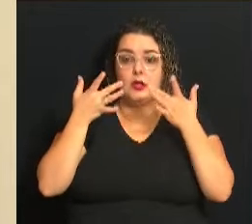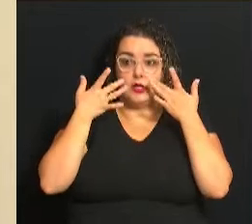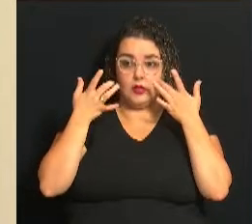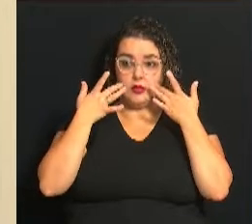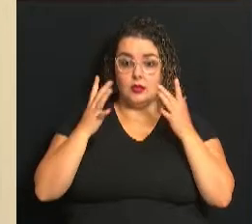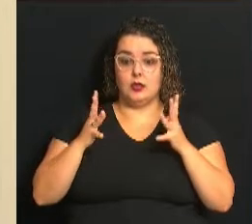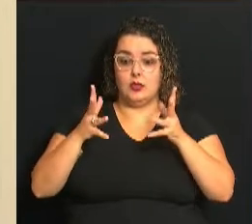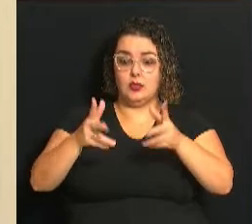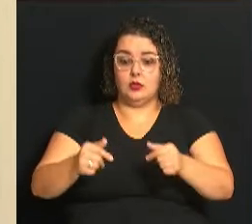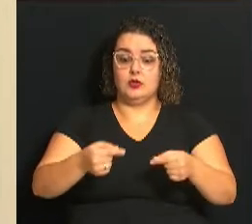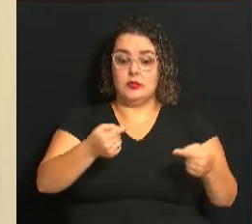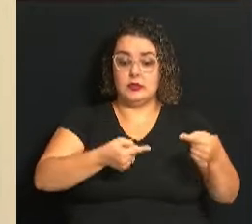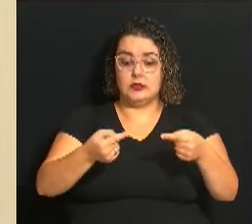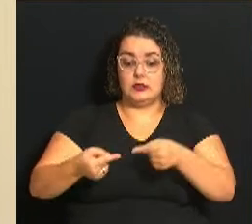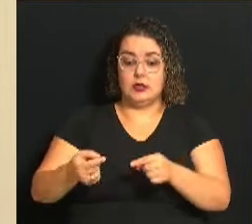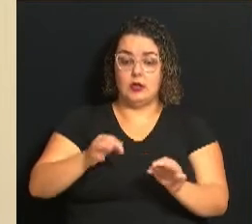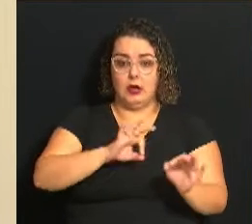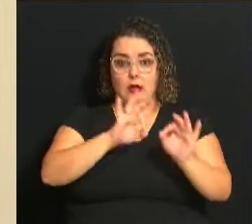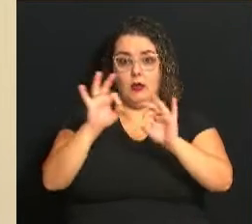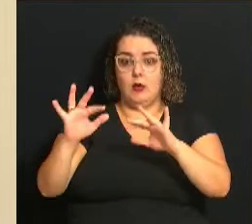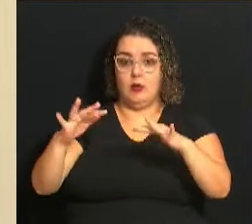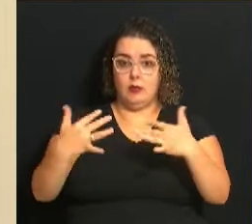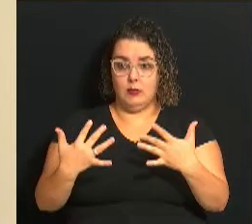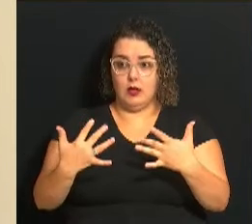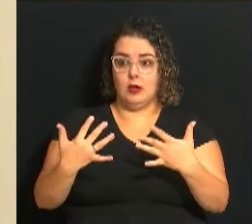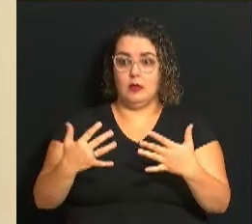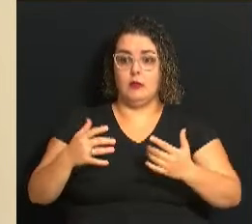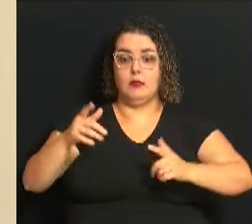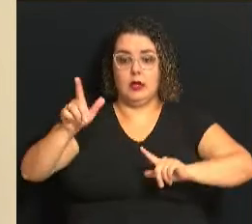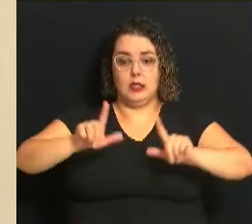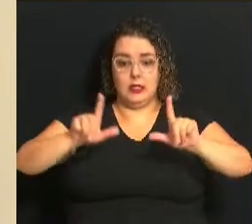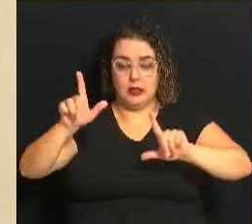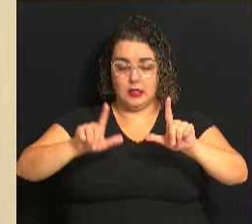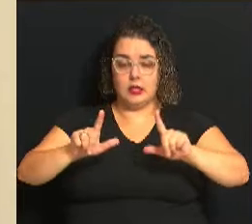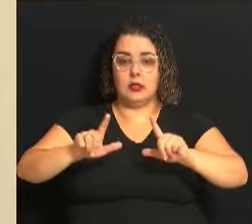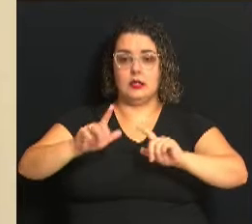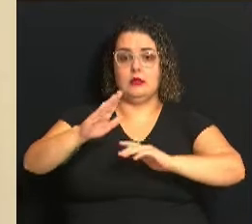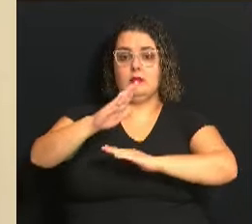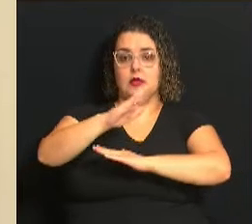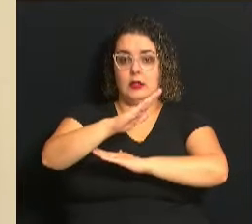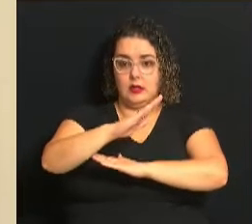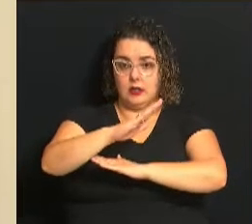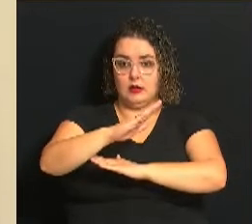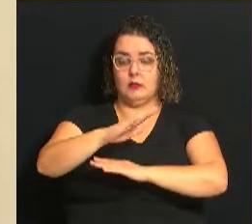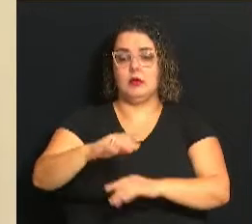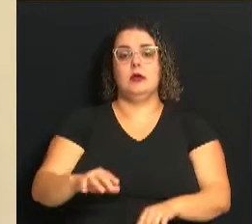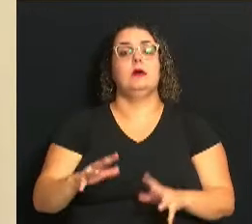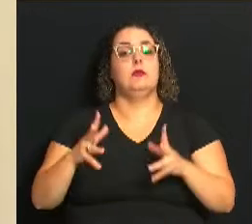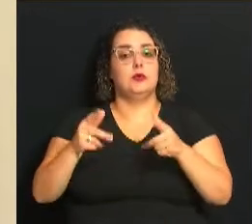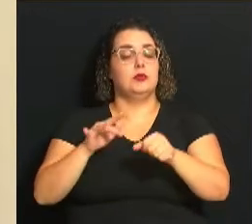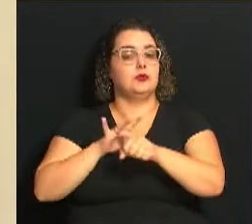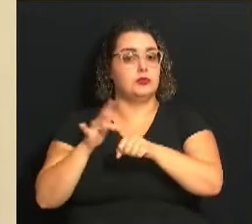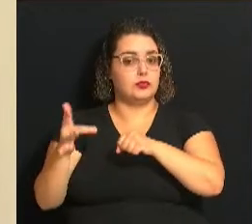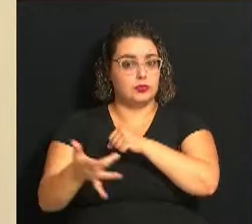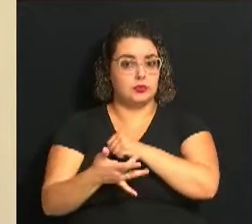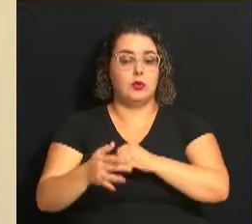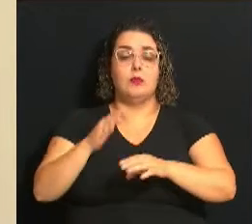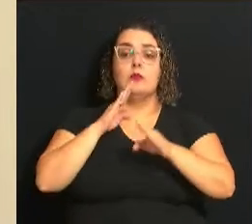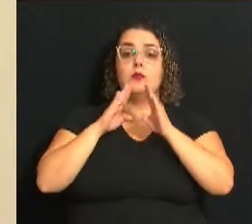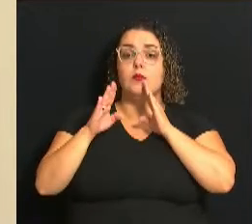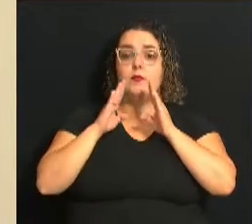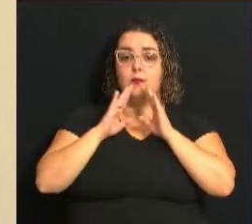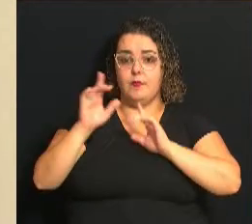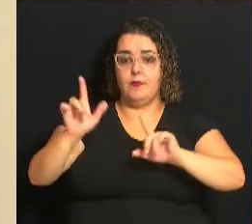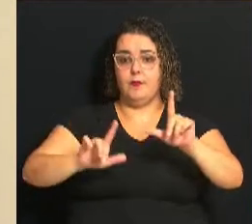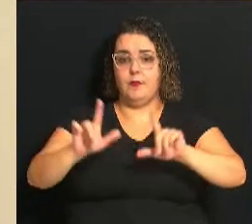discussão você acompanha a partir de agora, aqui pela tela da TV Câmara e também por meio das nossas redes sociais, no Facebook da TV Câmara Campinas